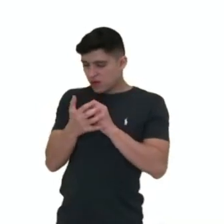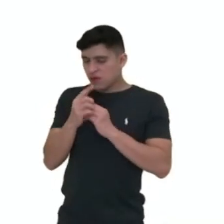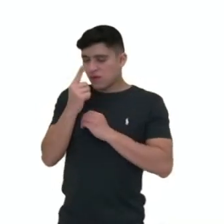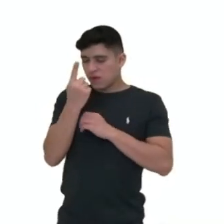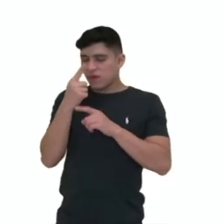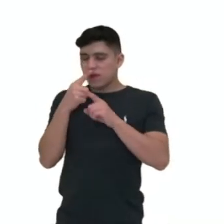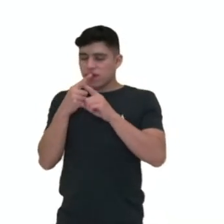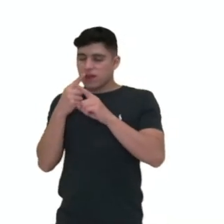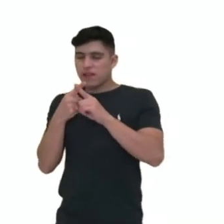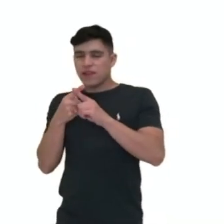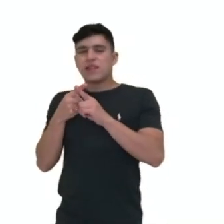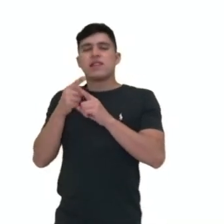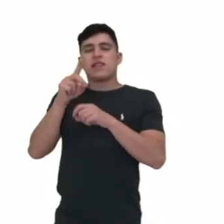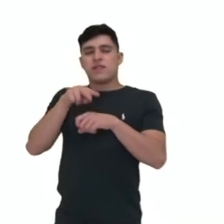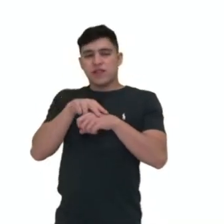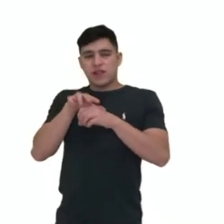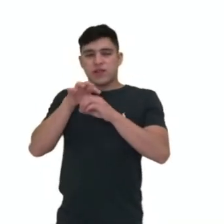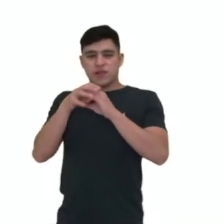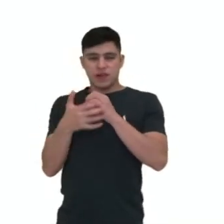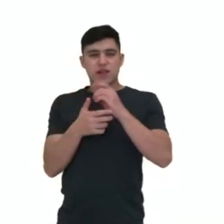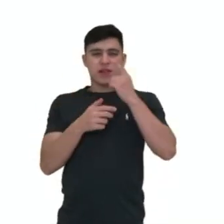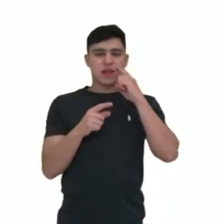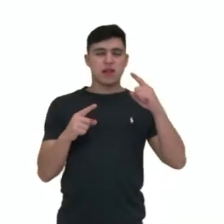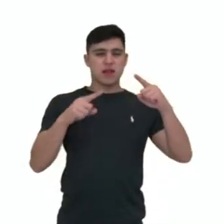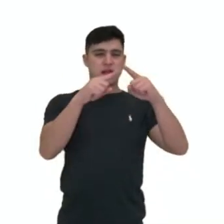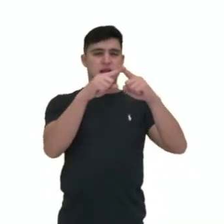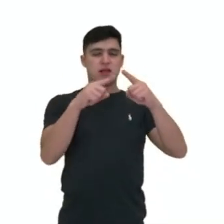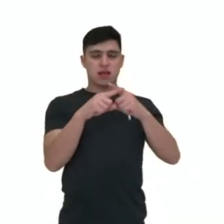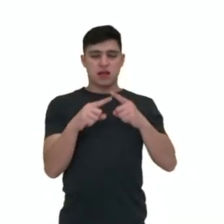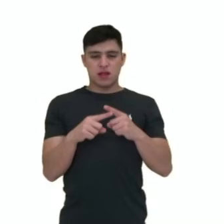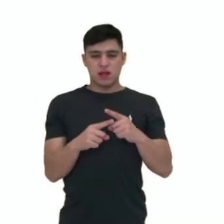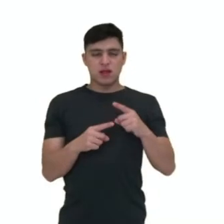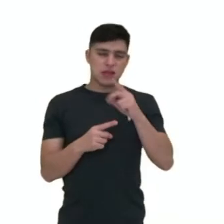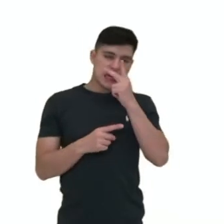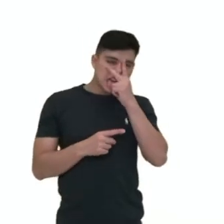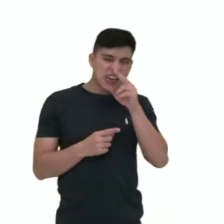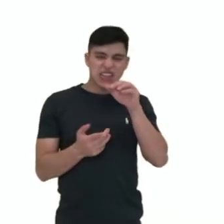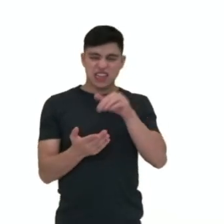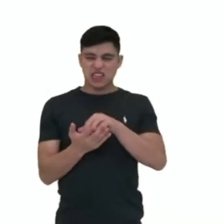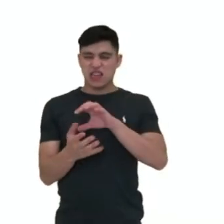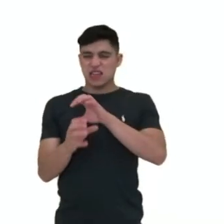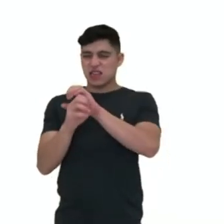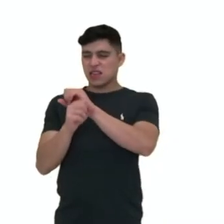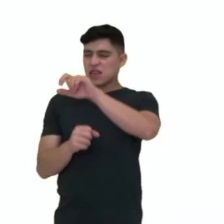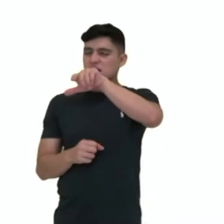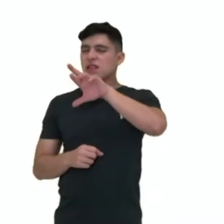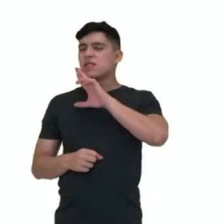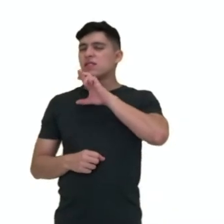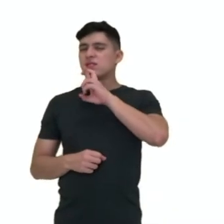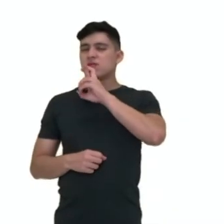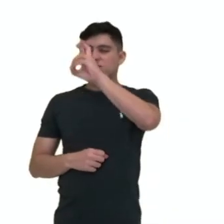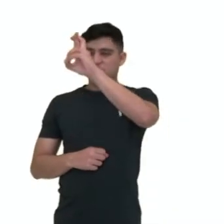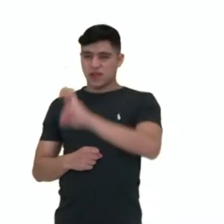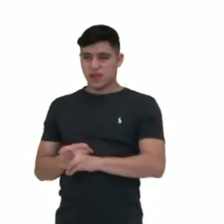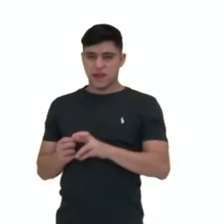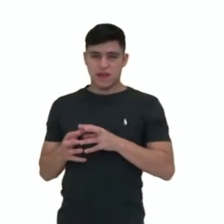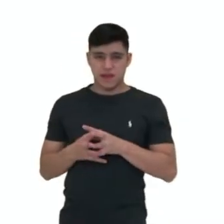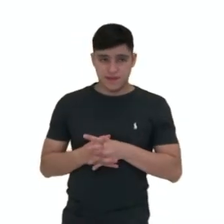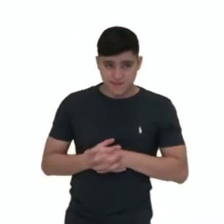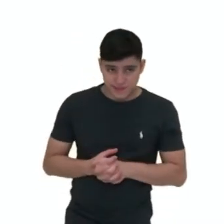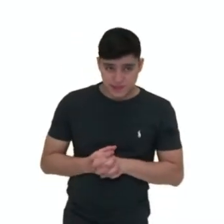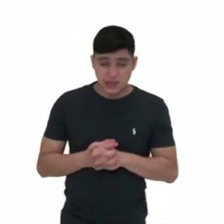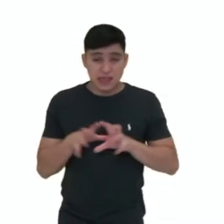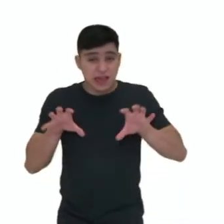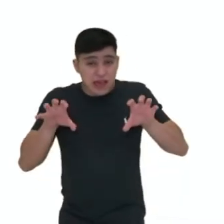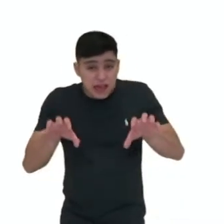rugosa, multiplicando os resultados. Então você vai bifurcando, né? Vai destrinchando ali até formar os resultados possíveis. E é isso que a gente vai